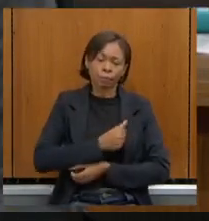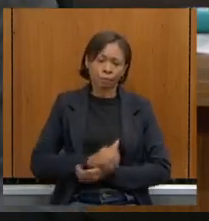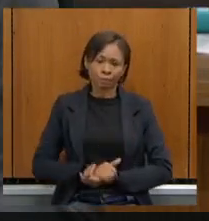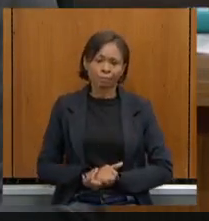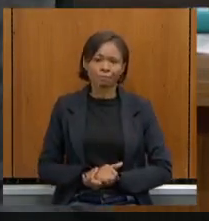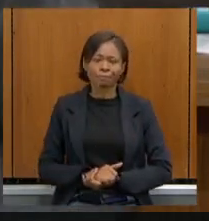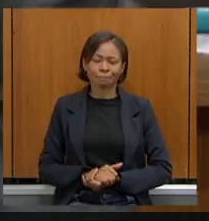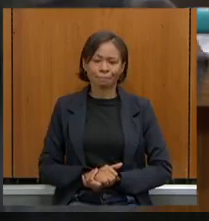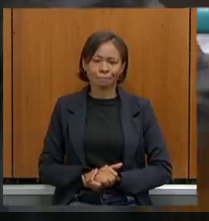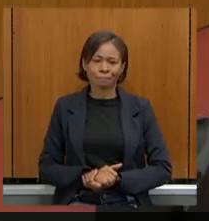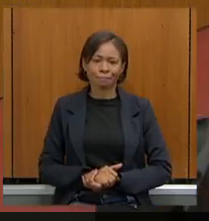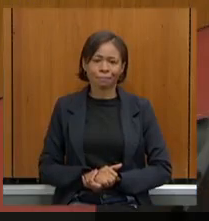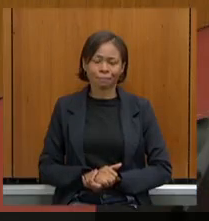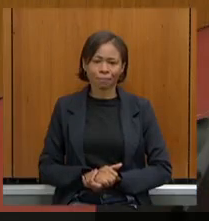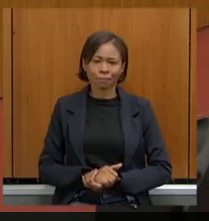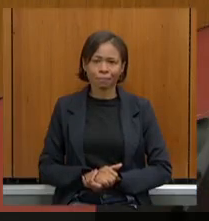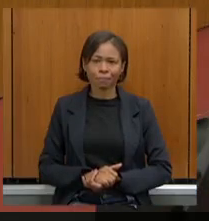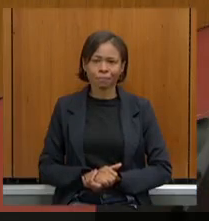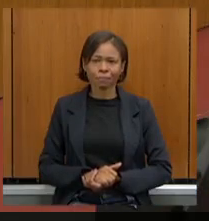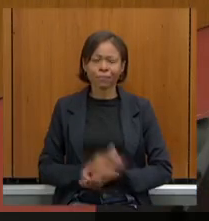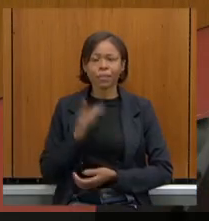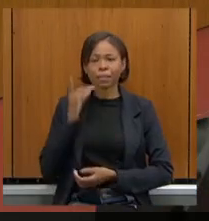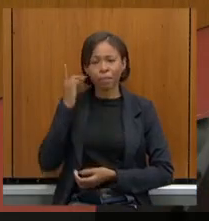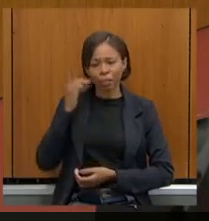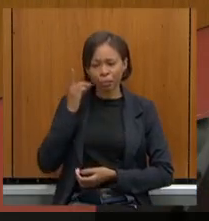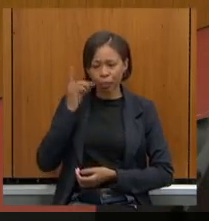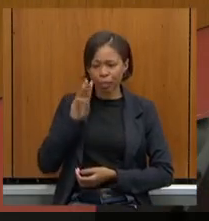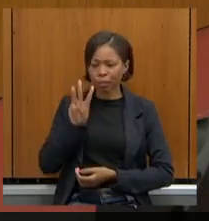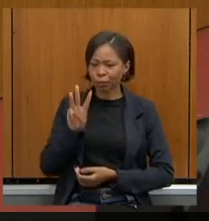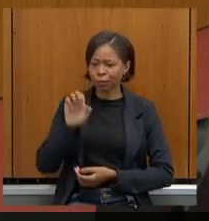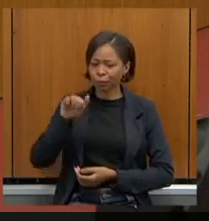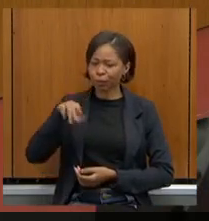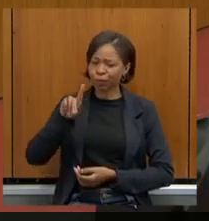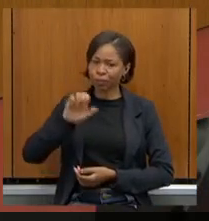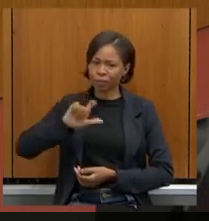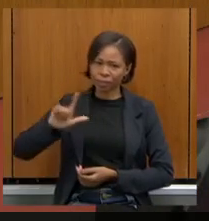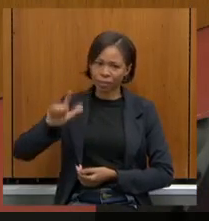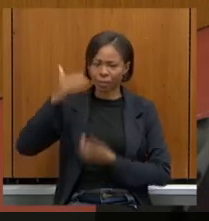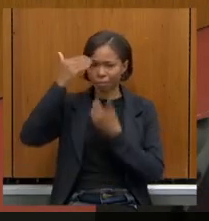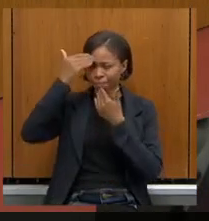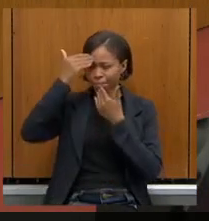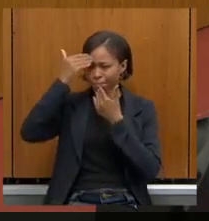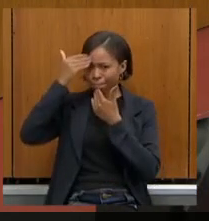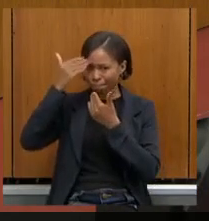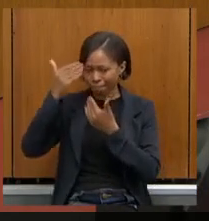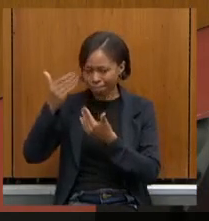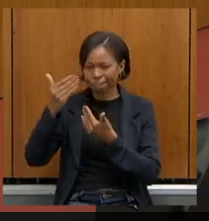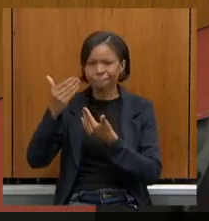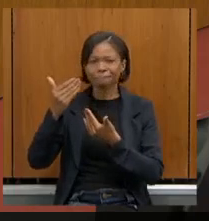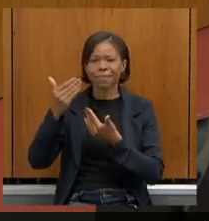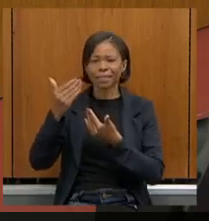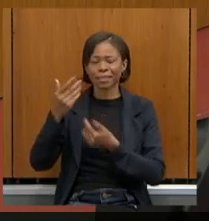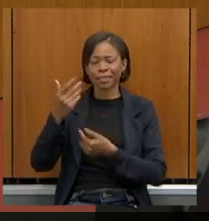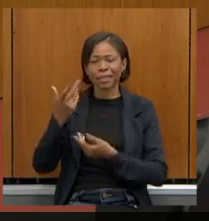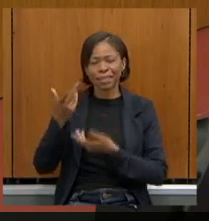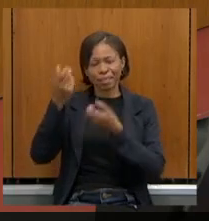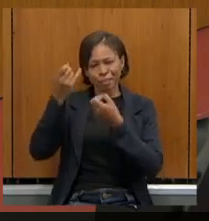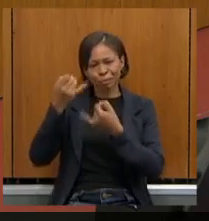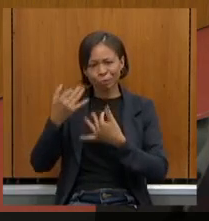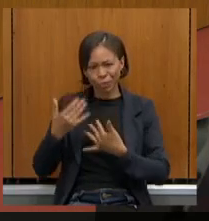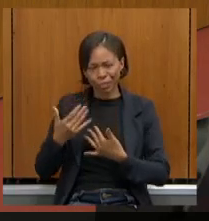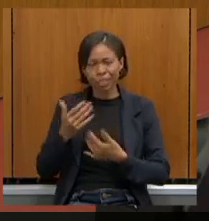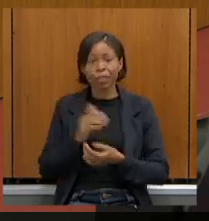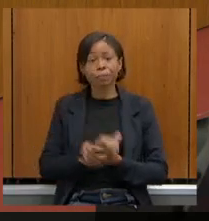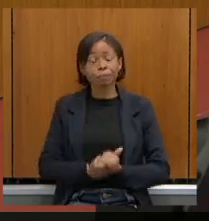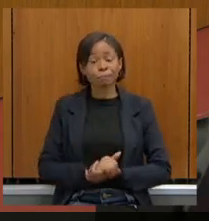Agradeço ao deputado professor Wendel Mesquita, vice-presidente dessa nossa comissão, pela sua participação e contribuição